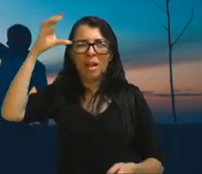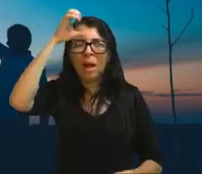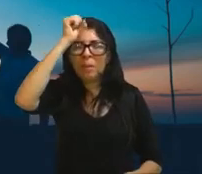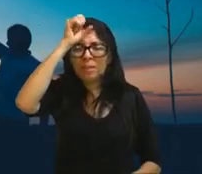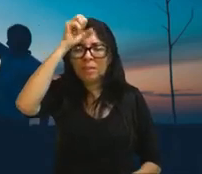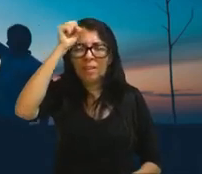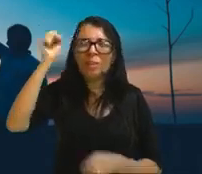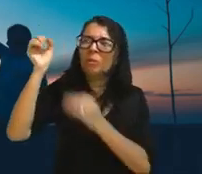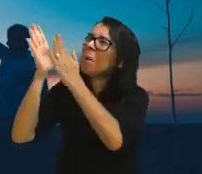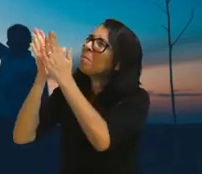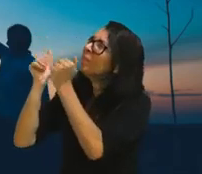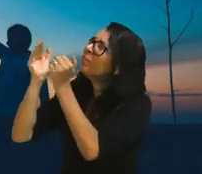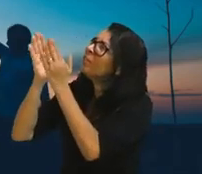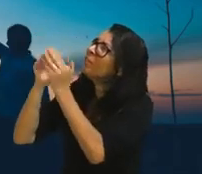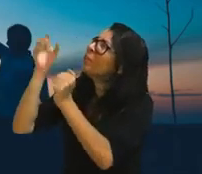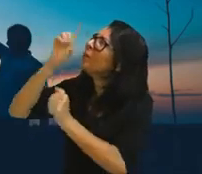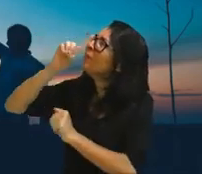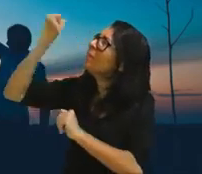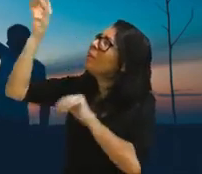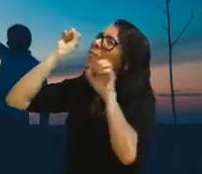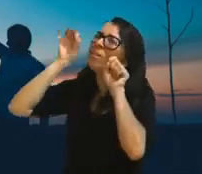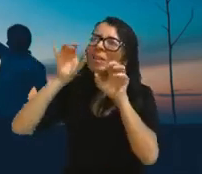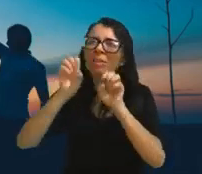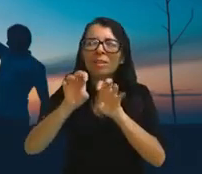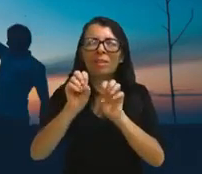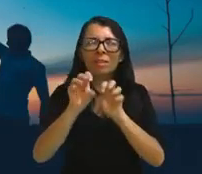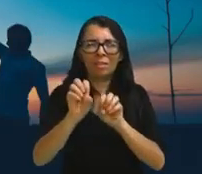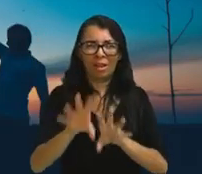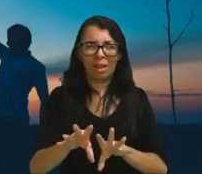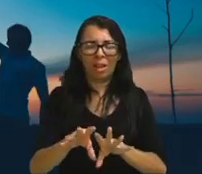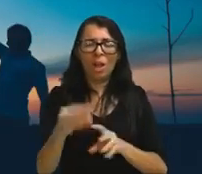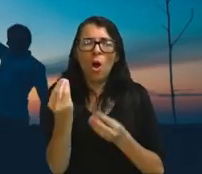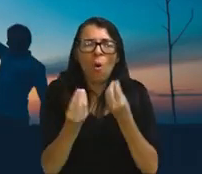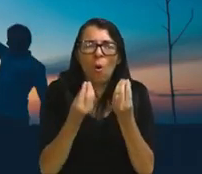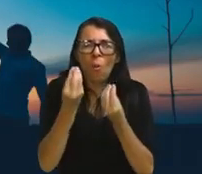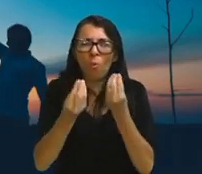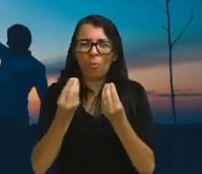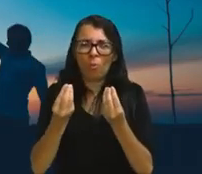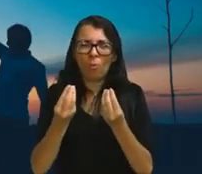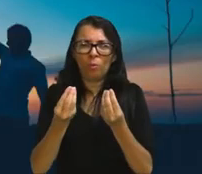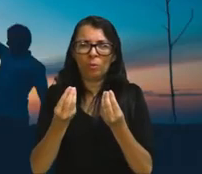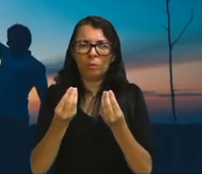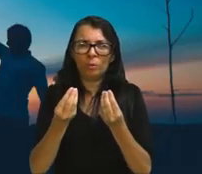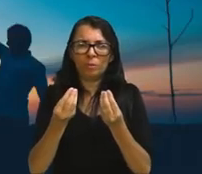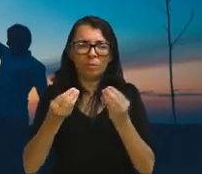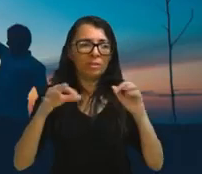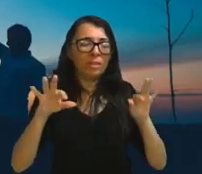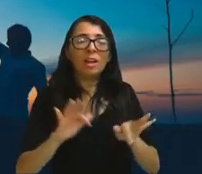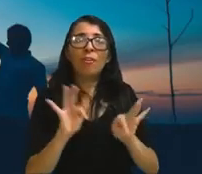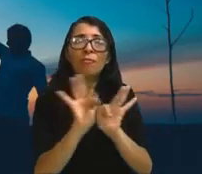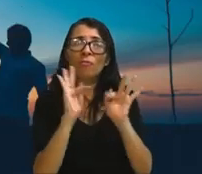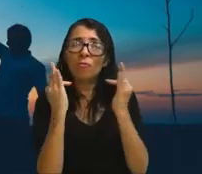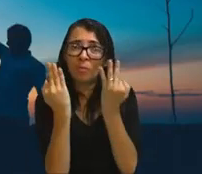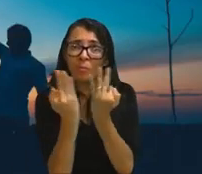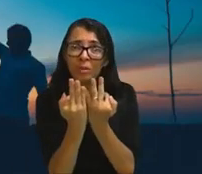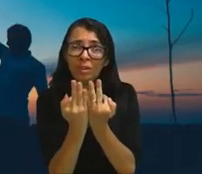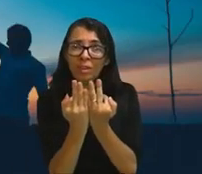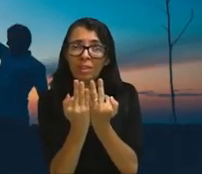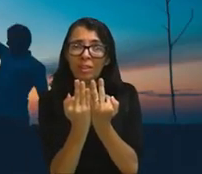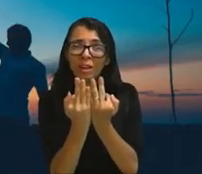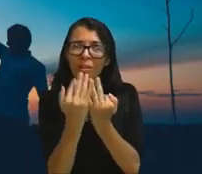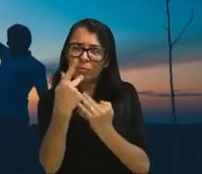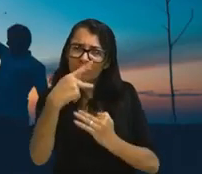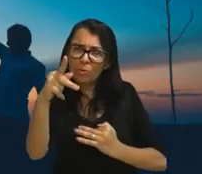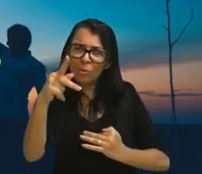Buscando fazer com que o seu lar seja um lar de harmonia. Um lar onde Deus habita. Um lar onde as